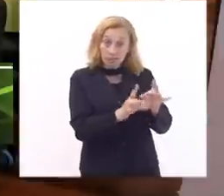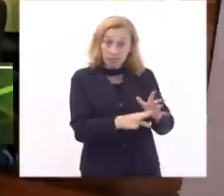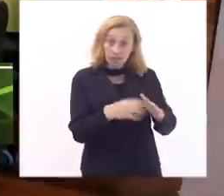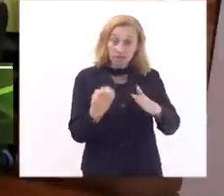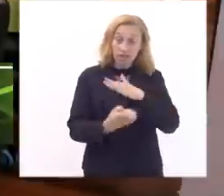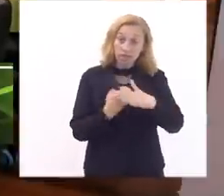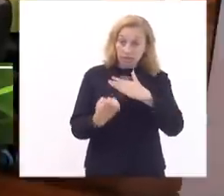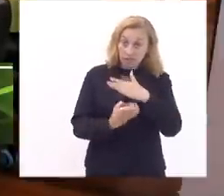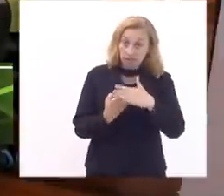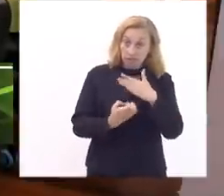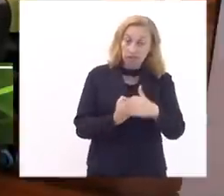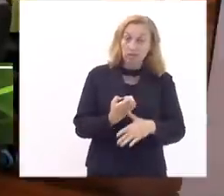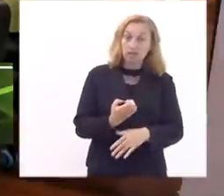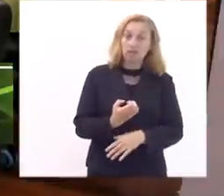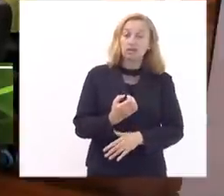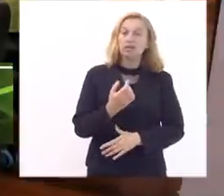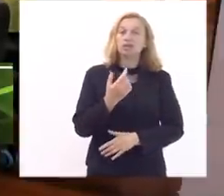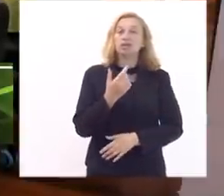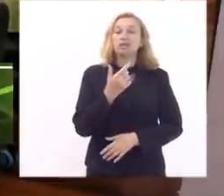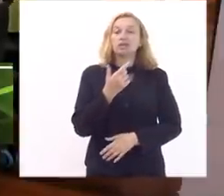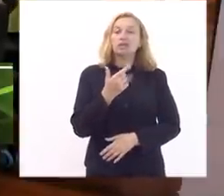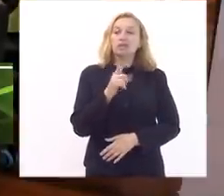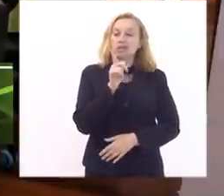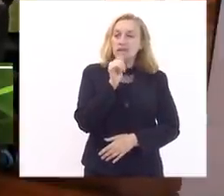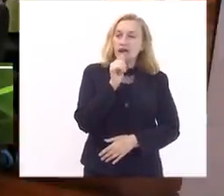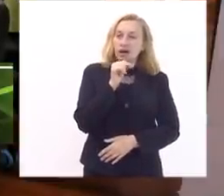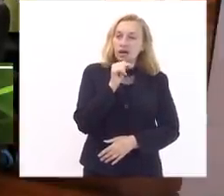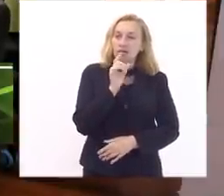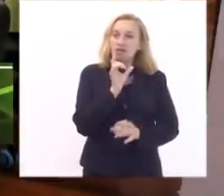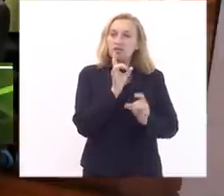R$1 bilhão ao ano. R$1 bilhão ao ano.